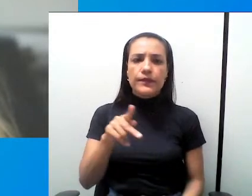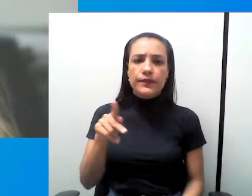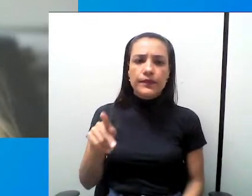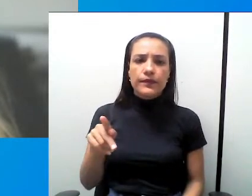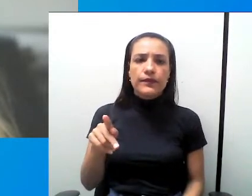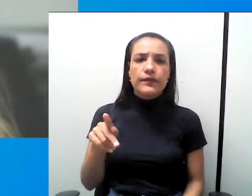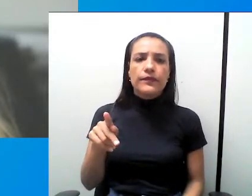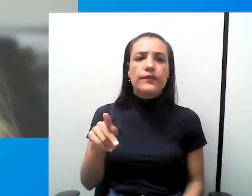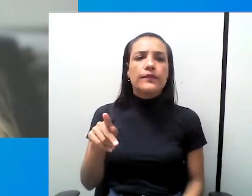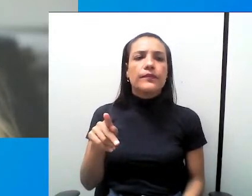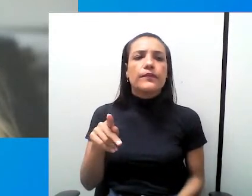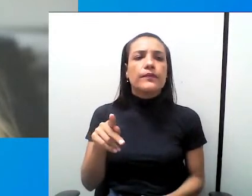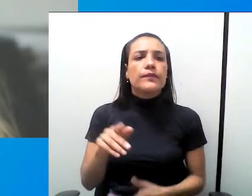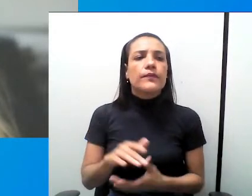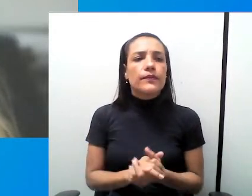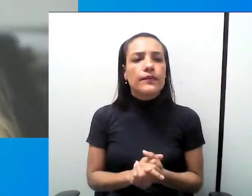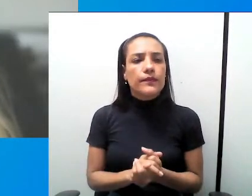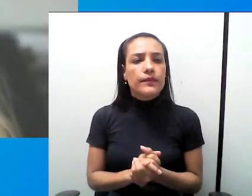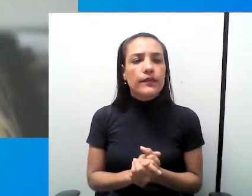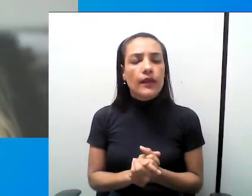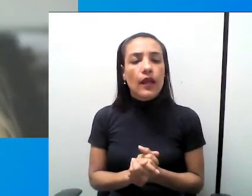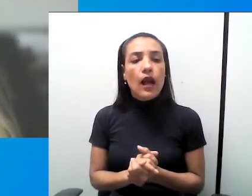o professor Luciano, ele pergunta